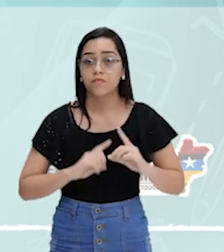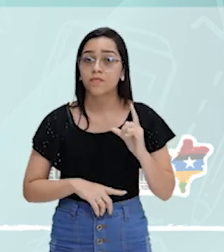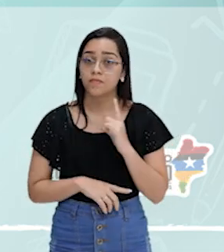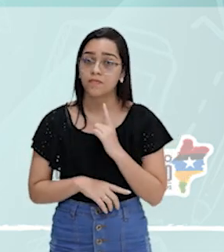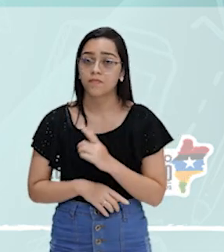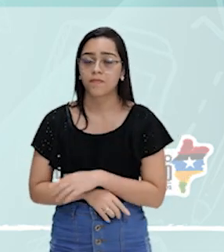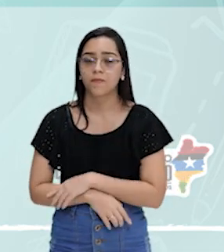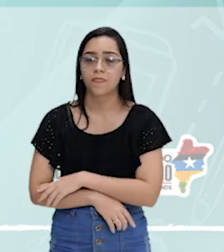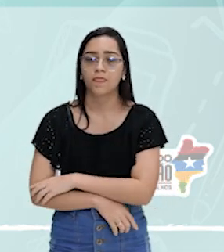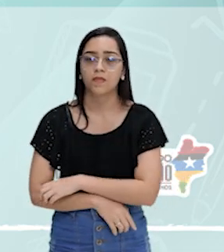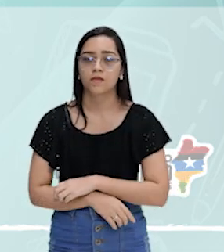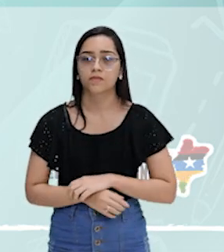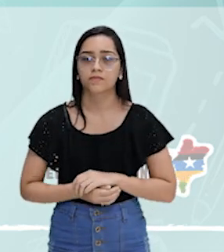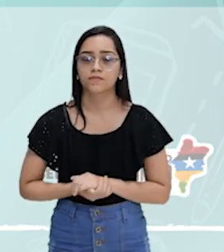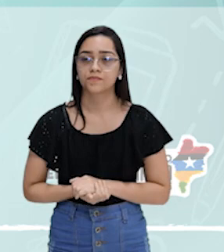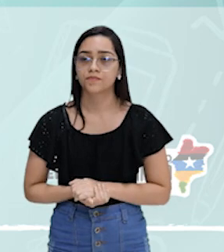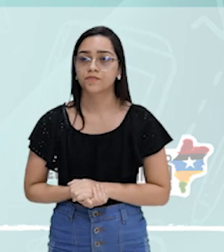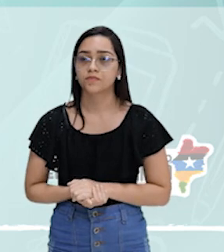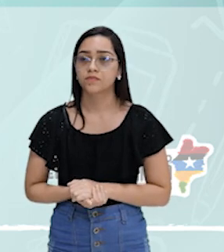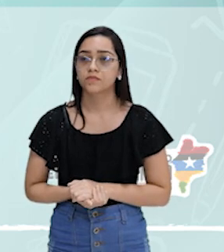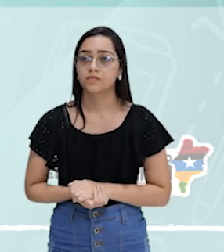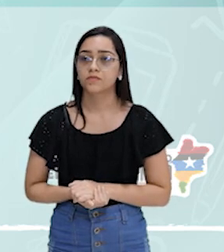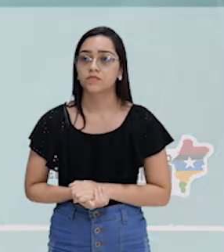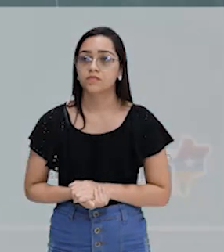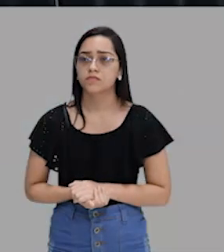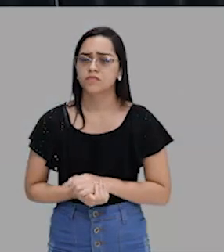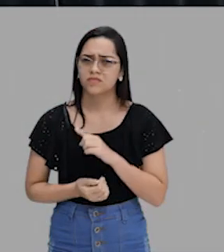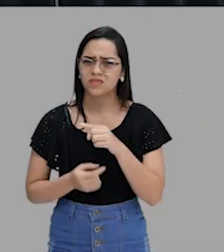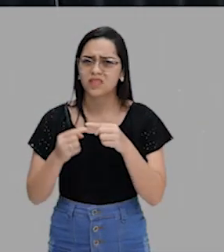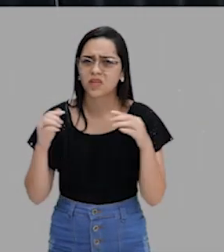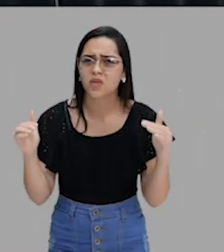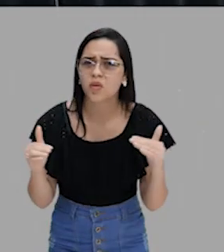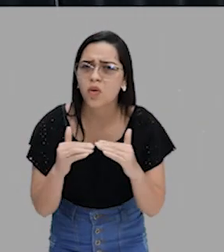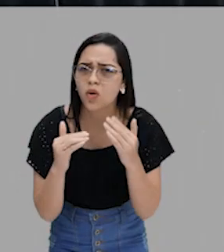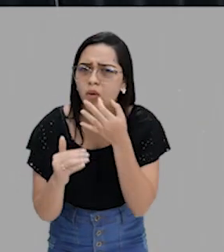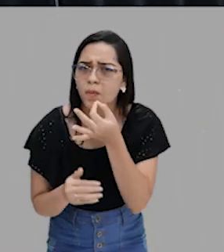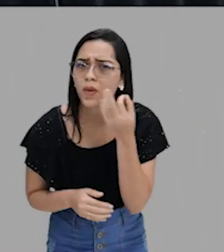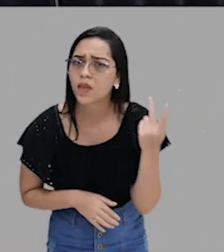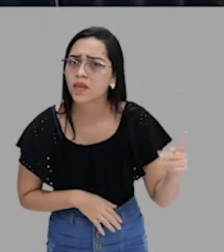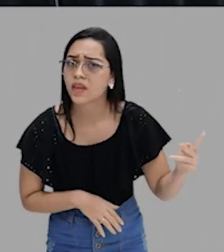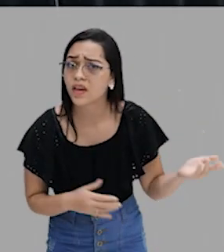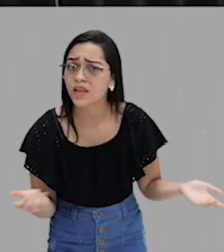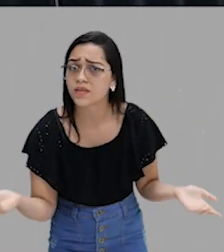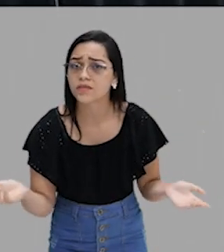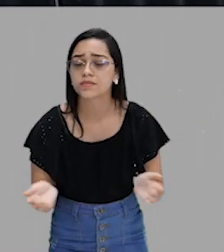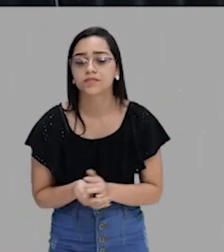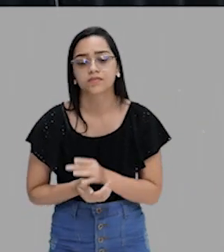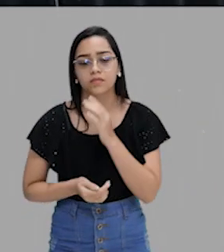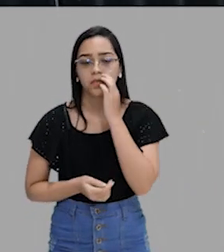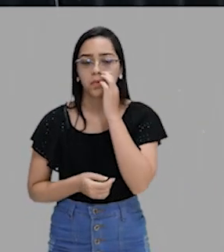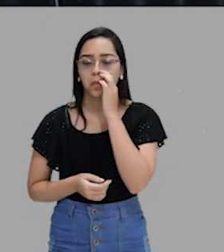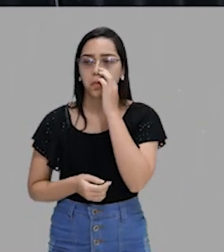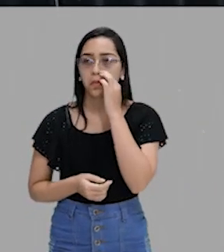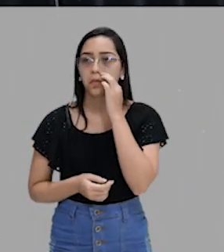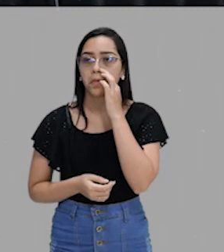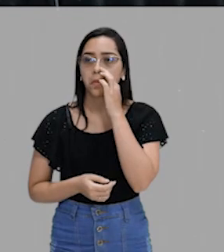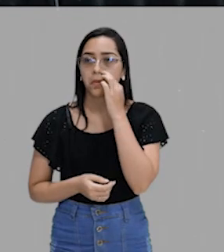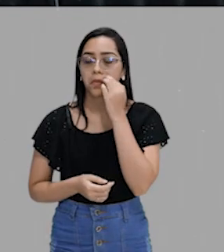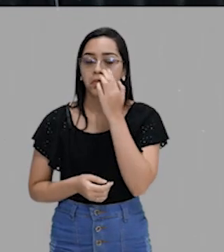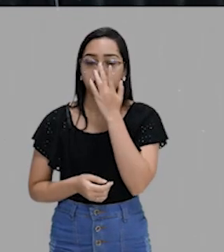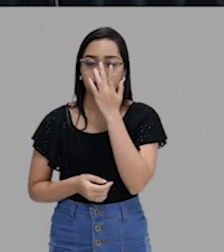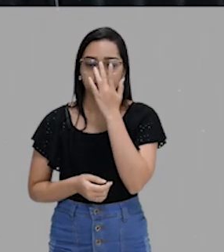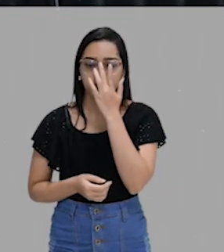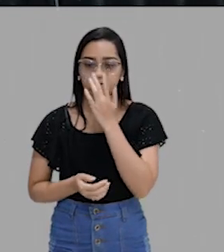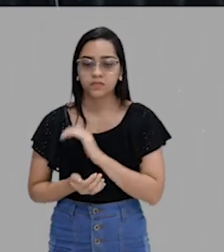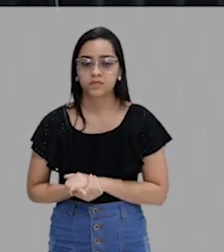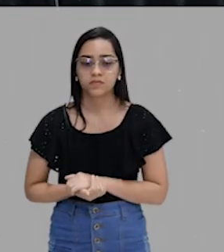aos exibicionismos rudes e extravagantes. É uma boa aí, hein? Você concorda com a opinião desse cara? A gente já sabe o que é o fuzeira?